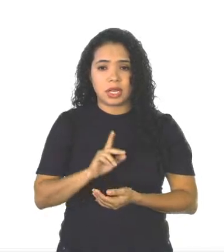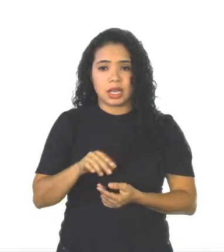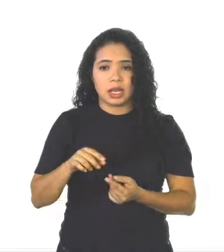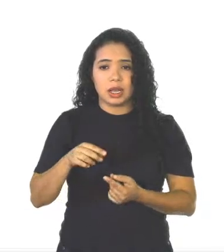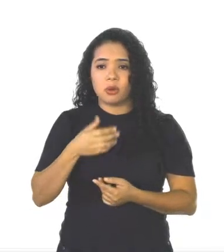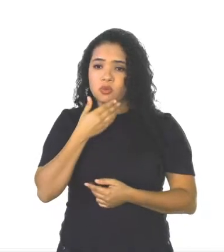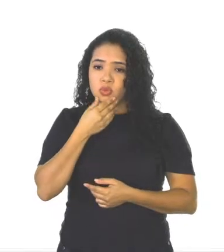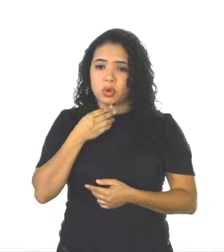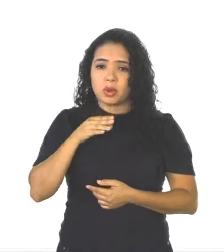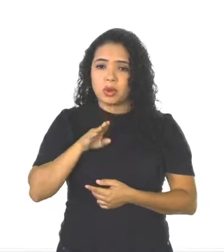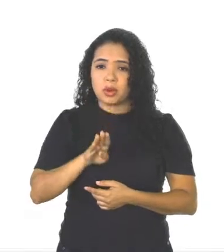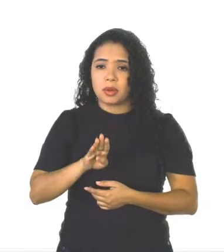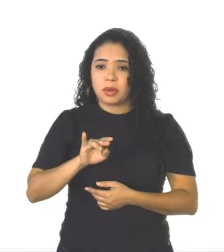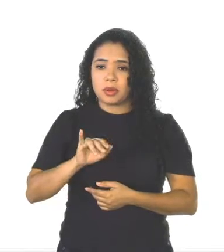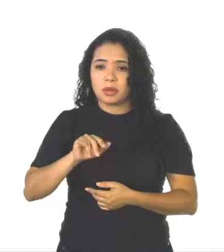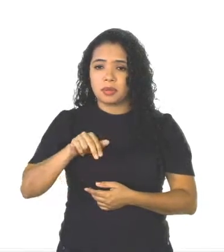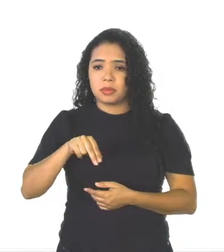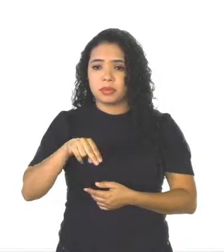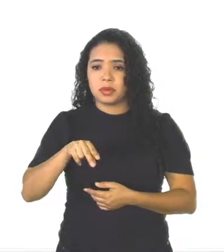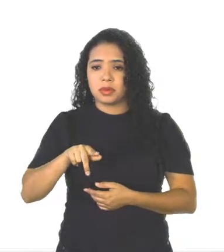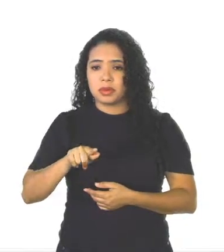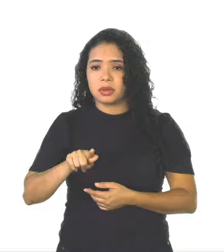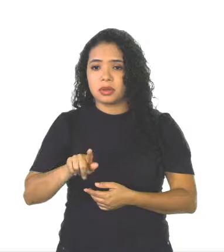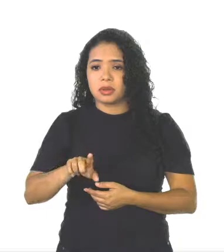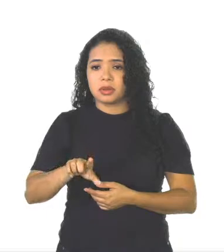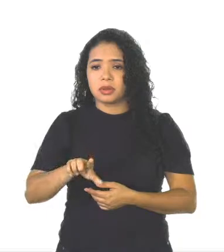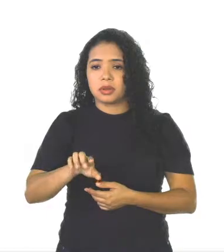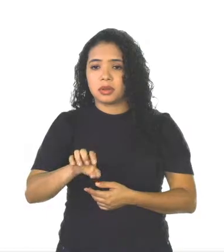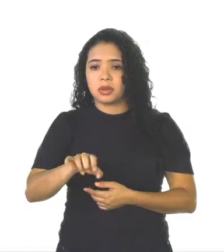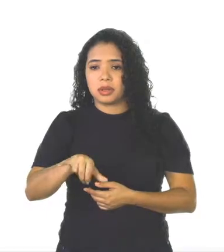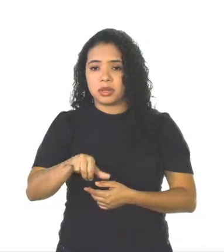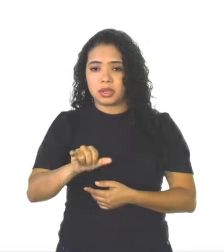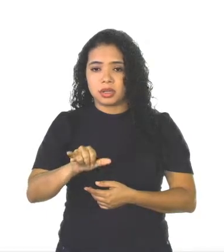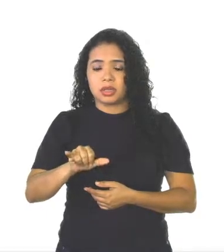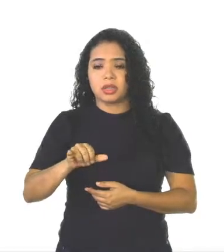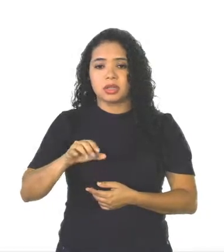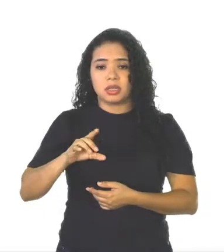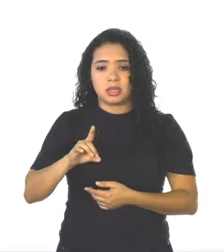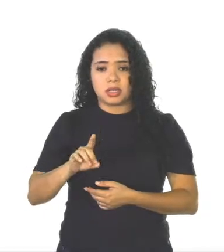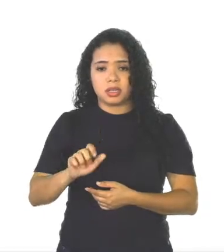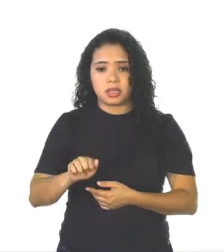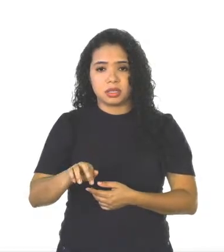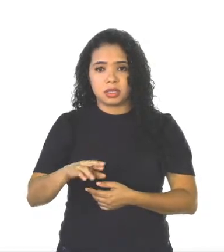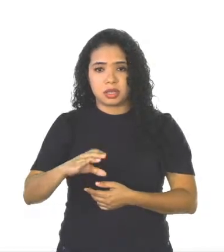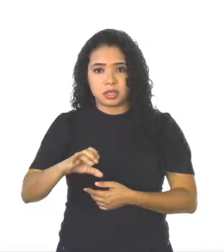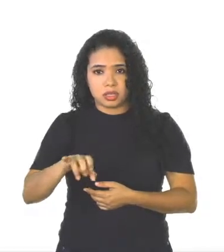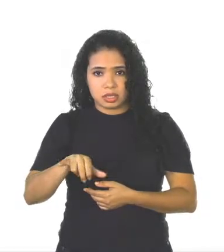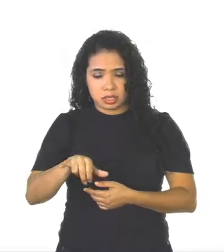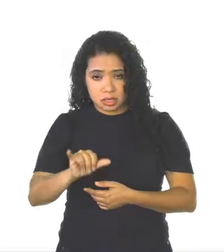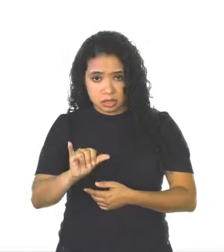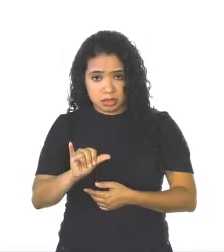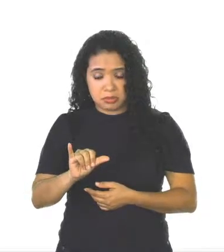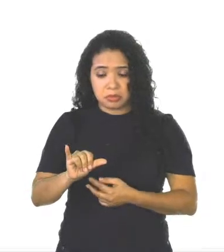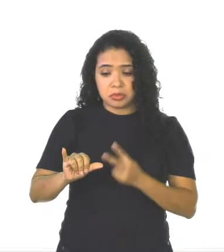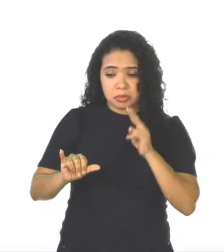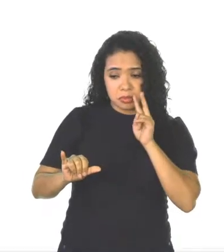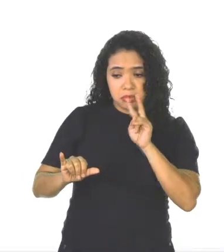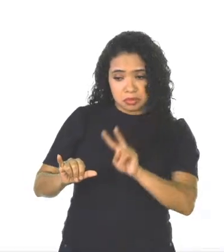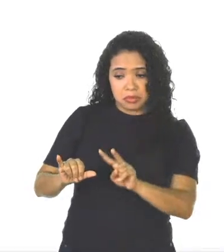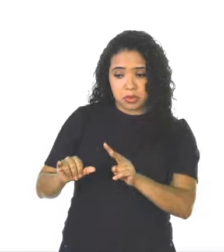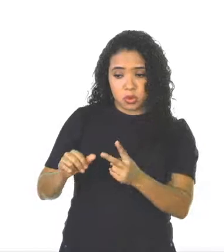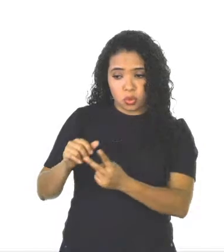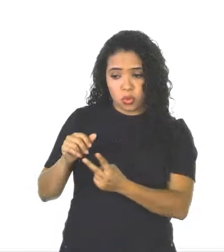Bingley e o Mr. Darcy. A mãe das meninas vê no surgimento dos rapazes